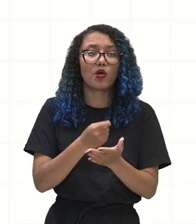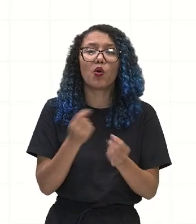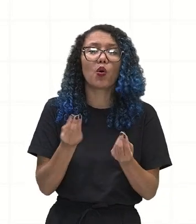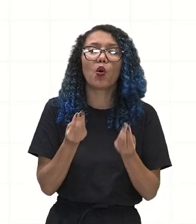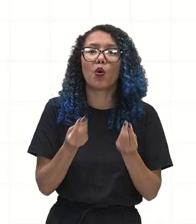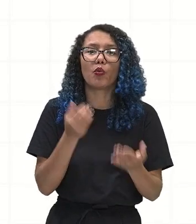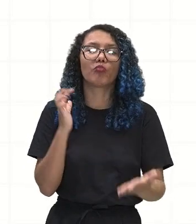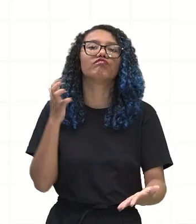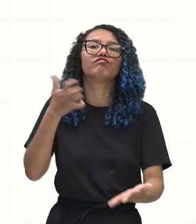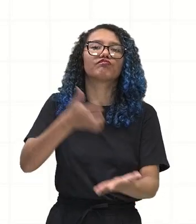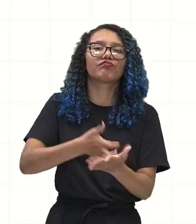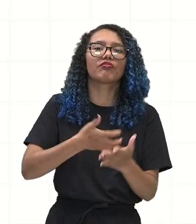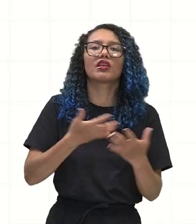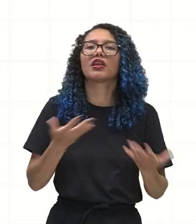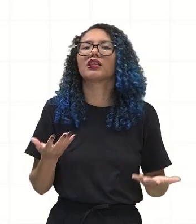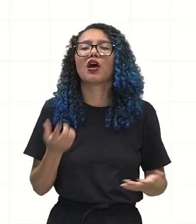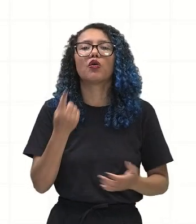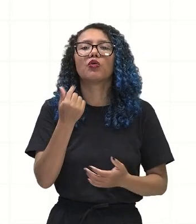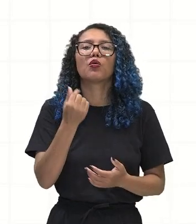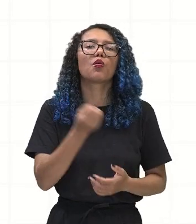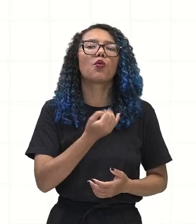qual o valor que foi pago?